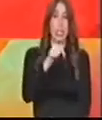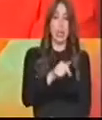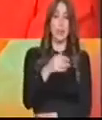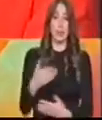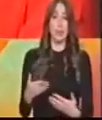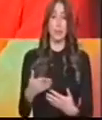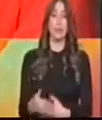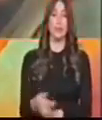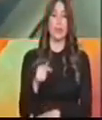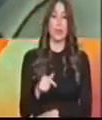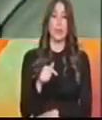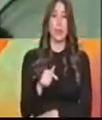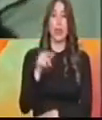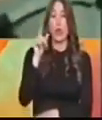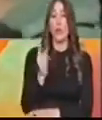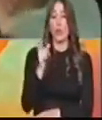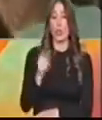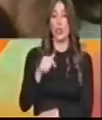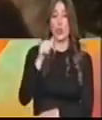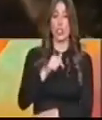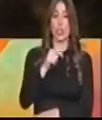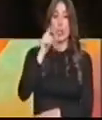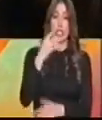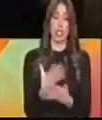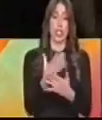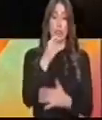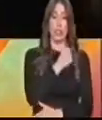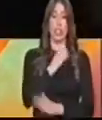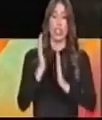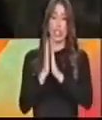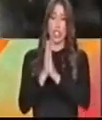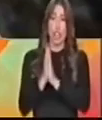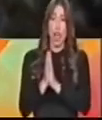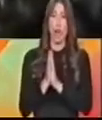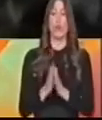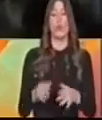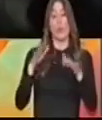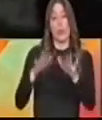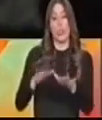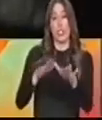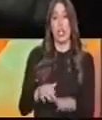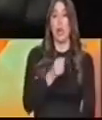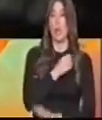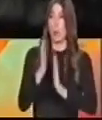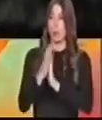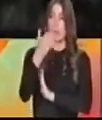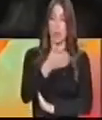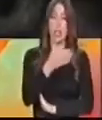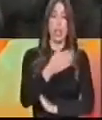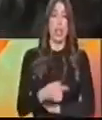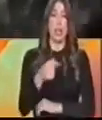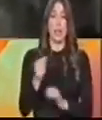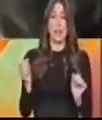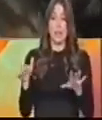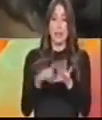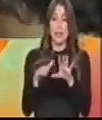a vertente religiosa, com a Eucaristia, com a procissão, que foi muito participada, foram muitos milhares de pessoas